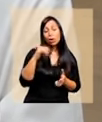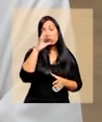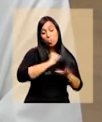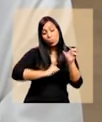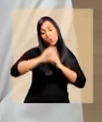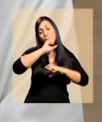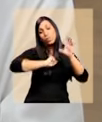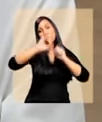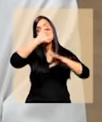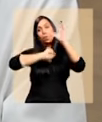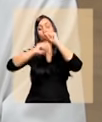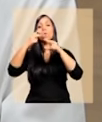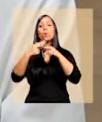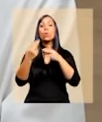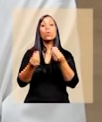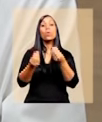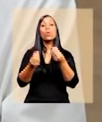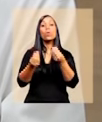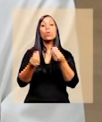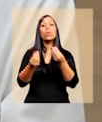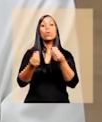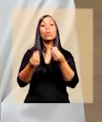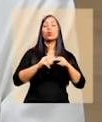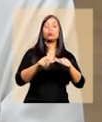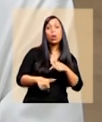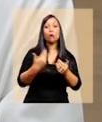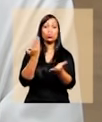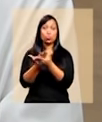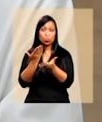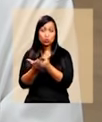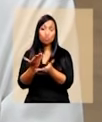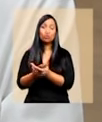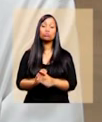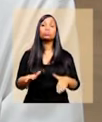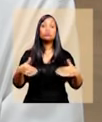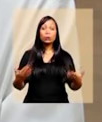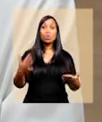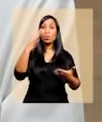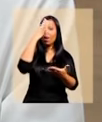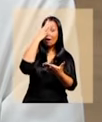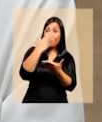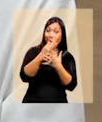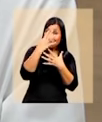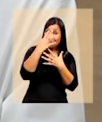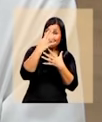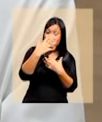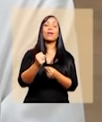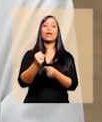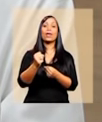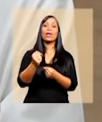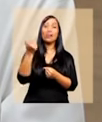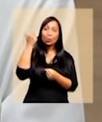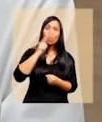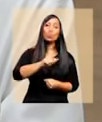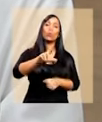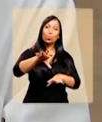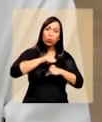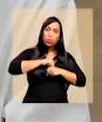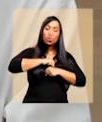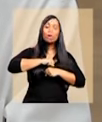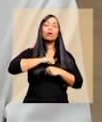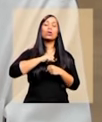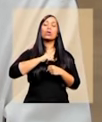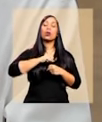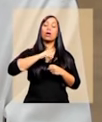vai adquirindo através do trabalho, do estudo. Então, a fé, ela é adquirida.